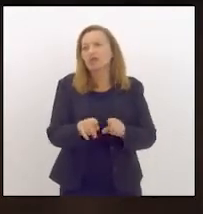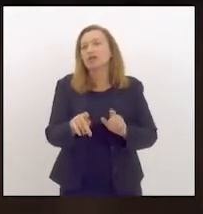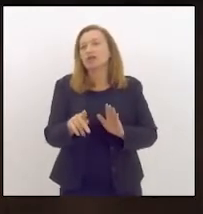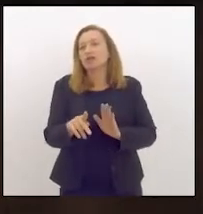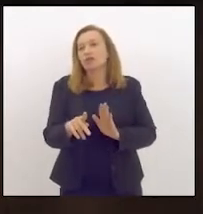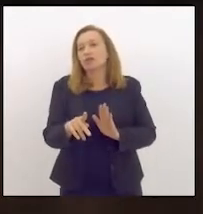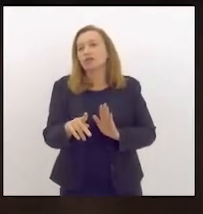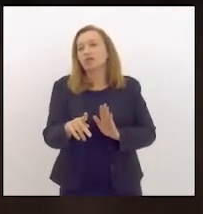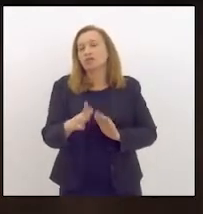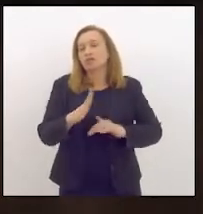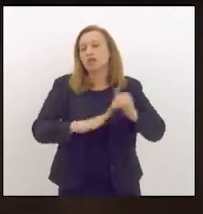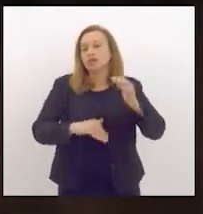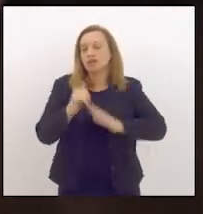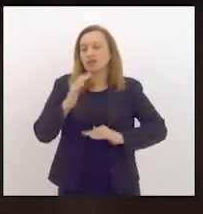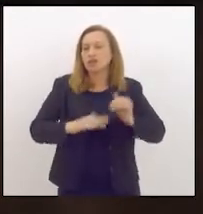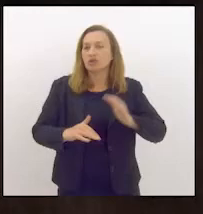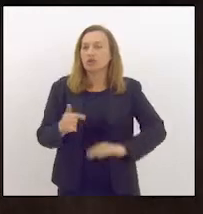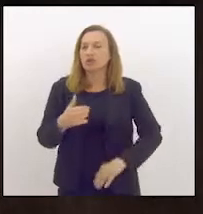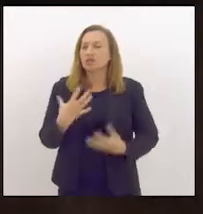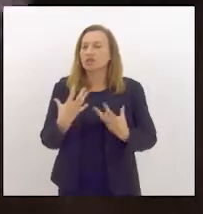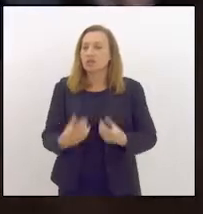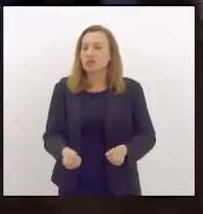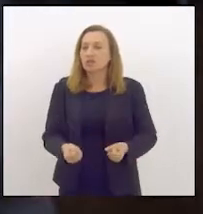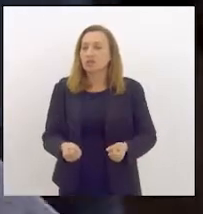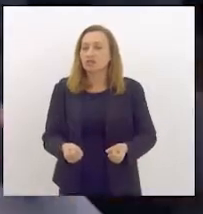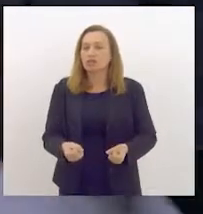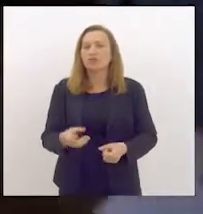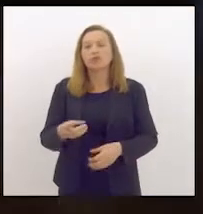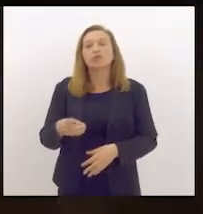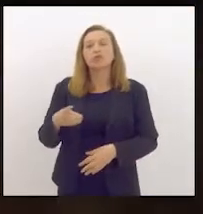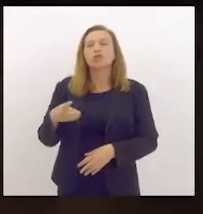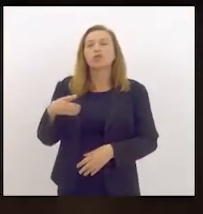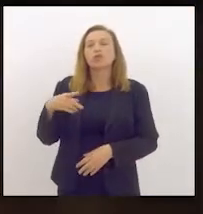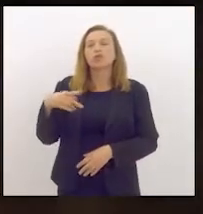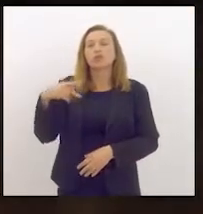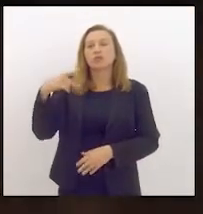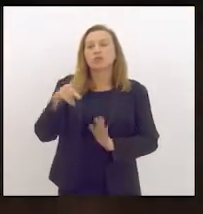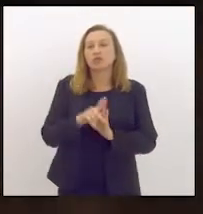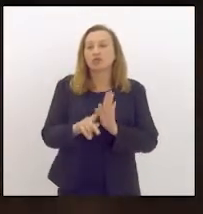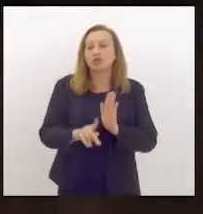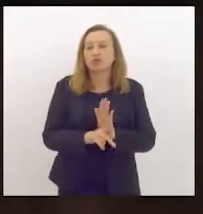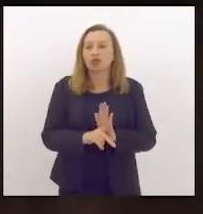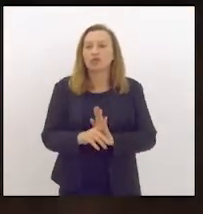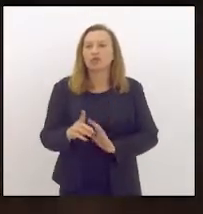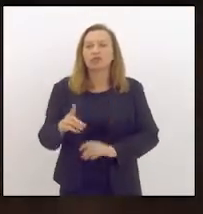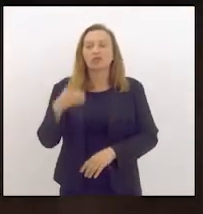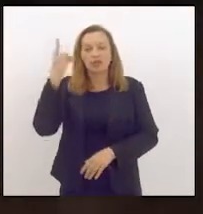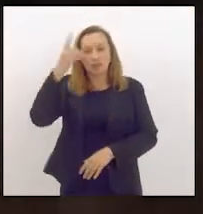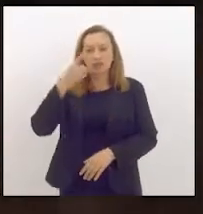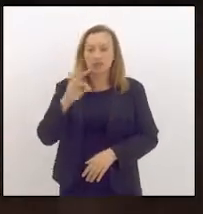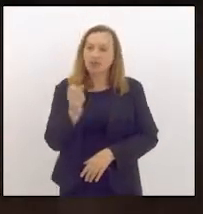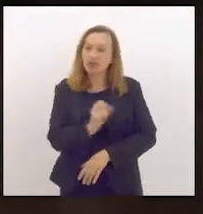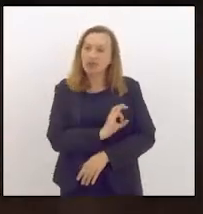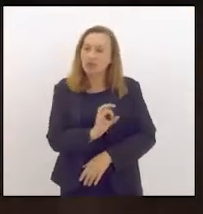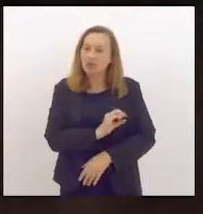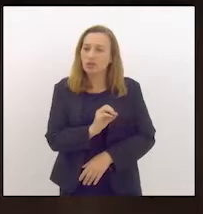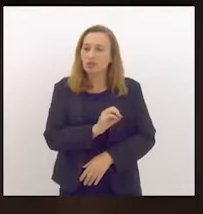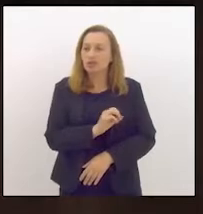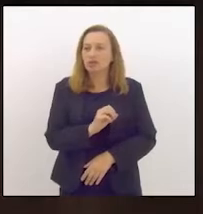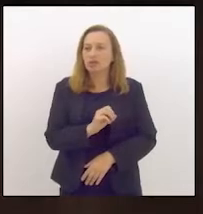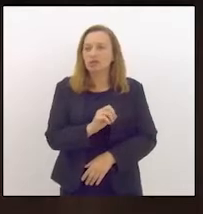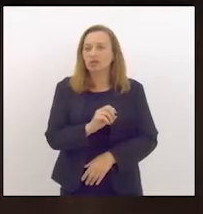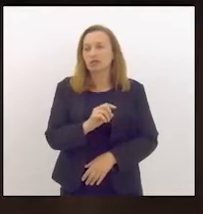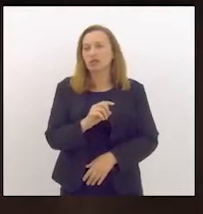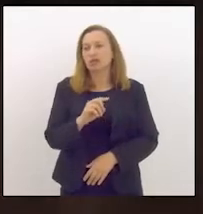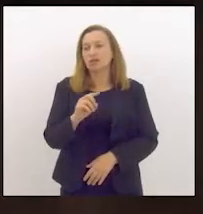favoráveis ao projeto Deputado Renato EA deputada Martha Rocha que entende